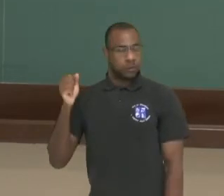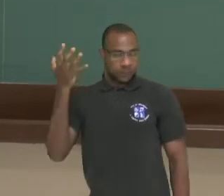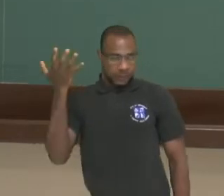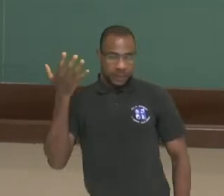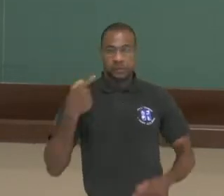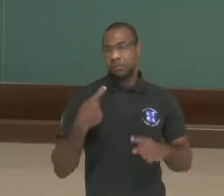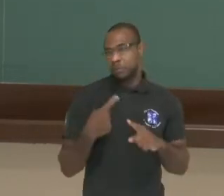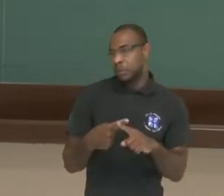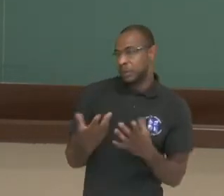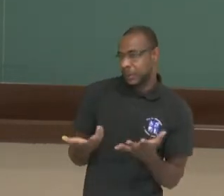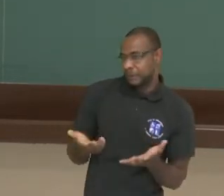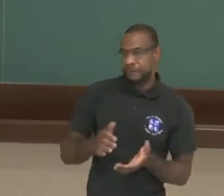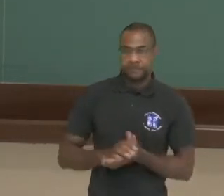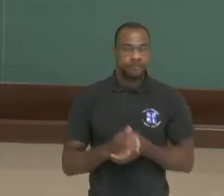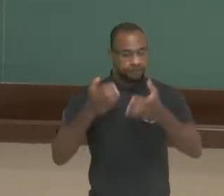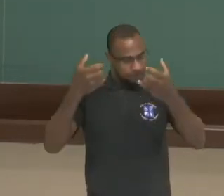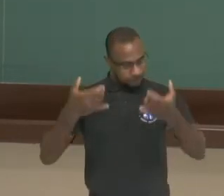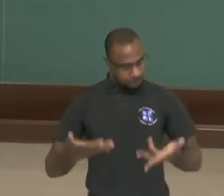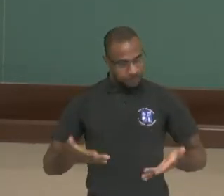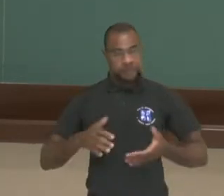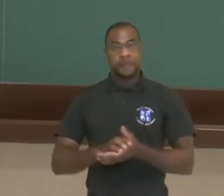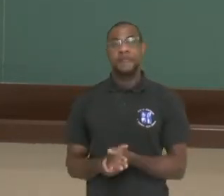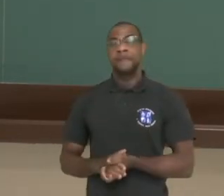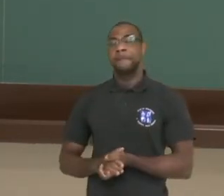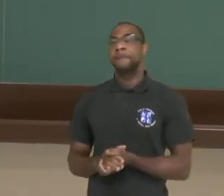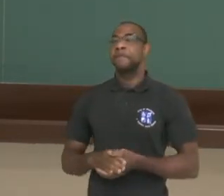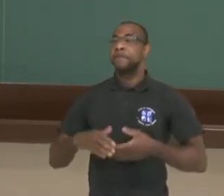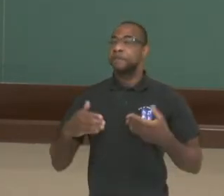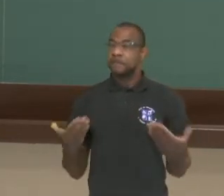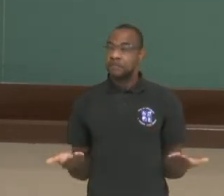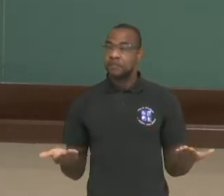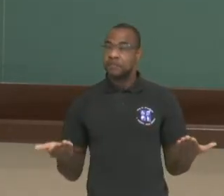ali ligar ou fechar o chuveiro. Vou contar para você.